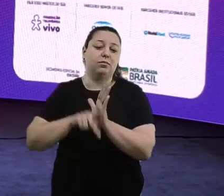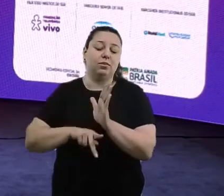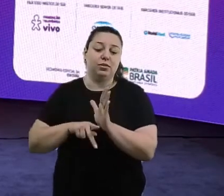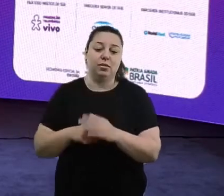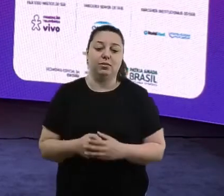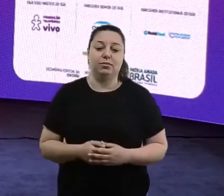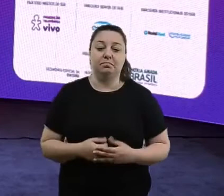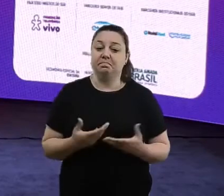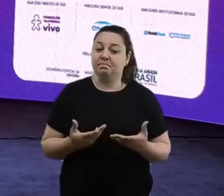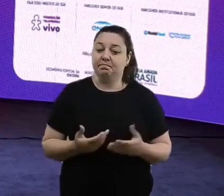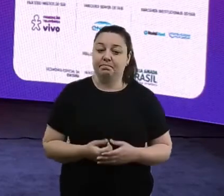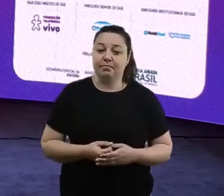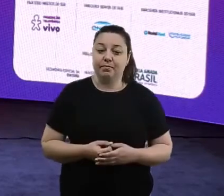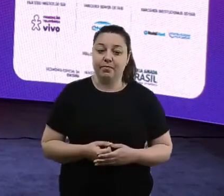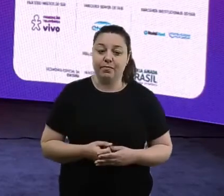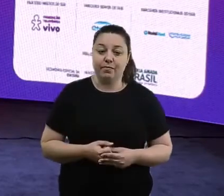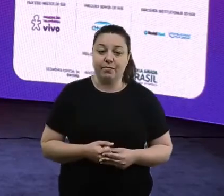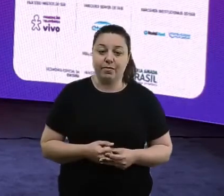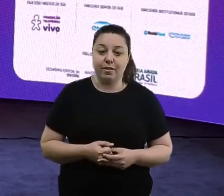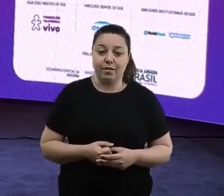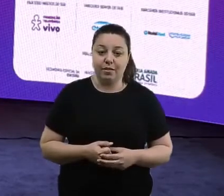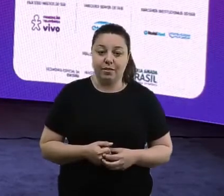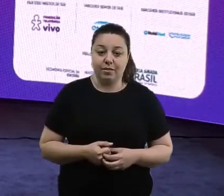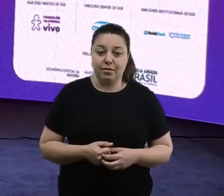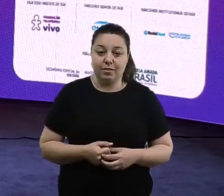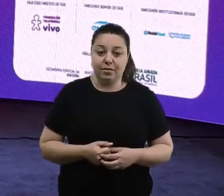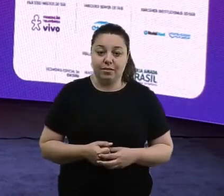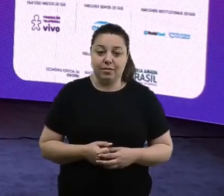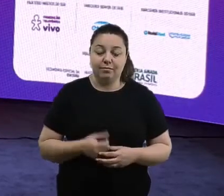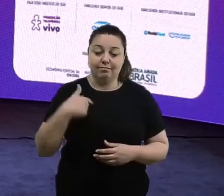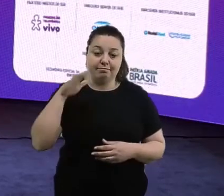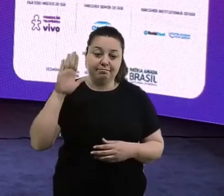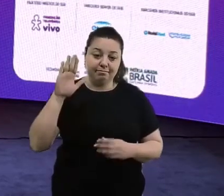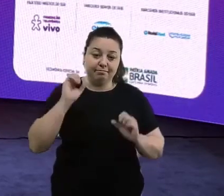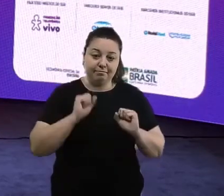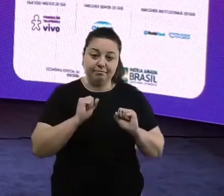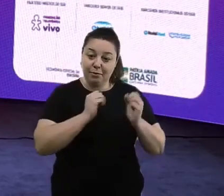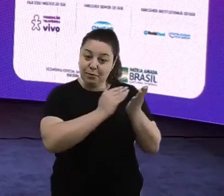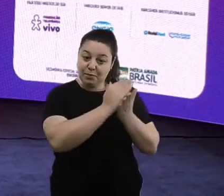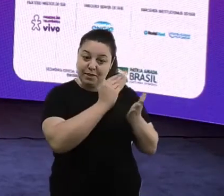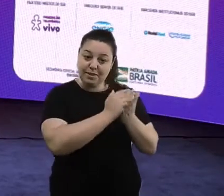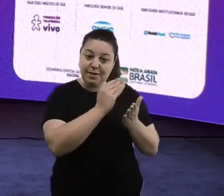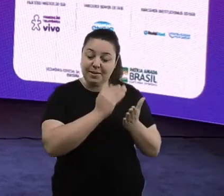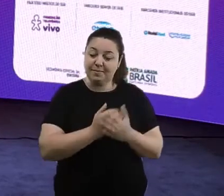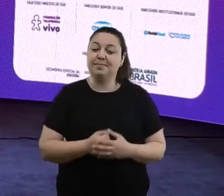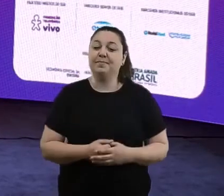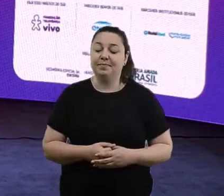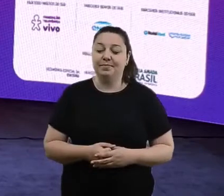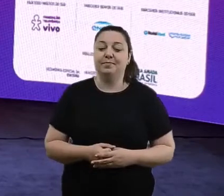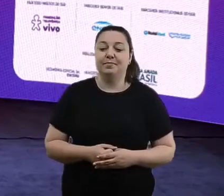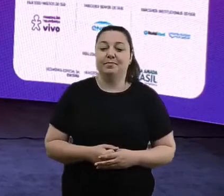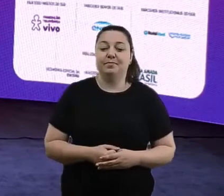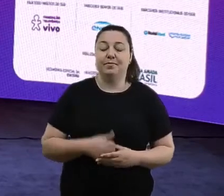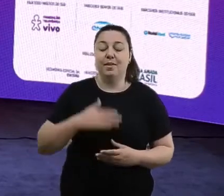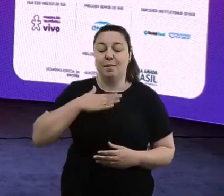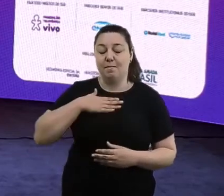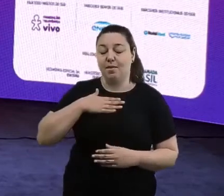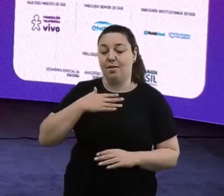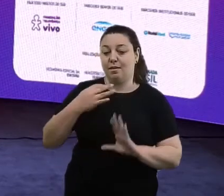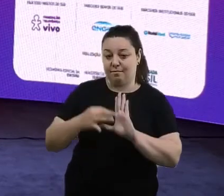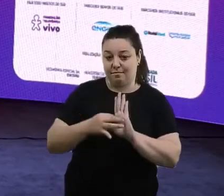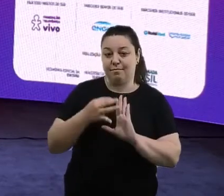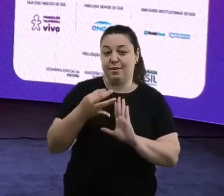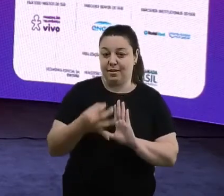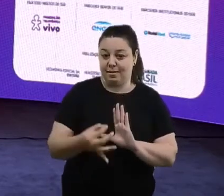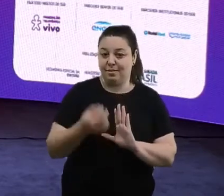Sim, não sei se posso começar. Força. Então, eu assim, na minha opinião pessoal, né, eu sei que isso é uma